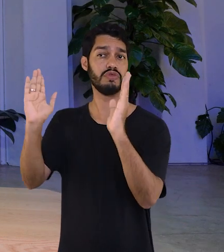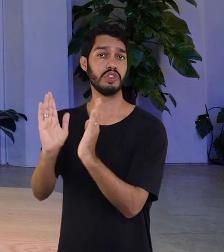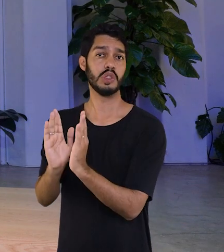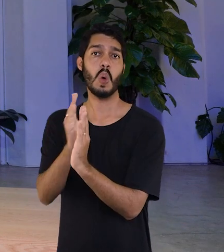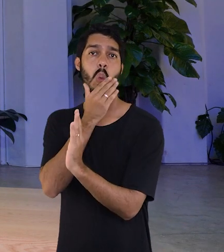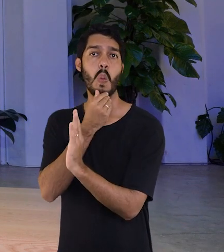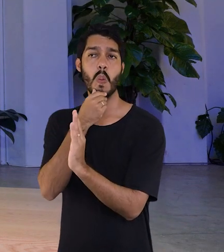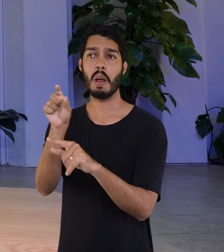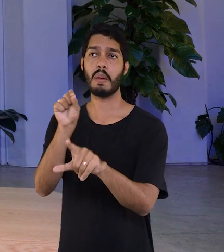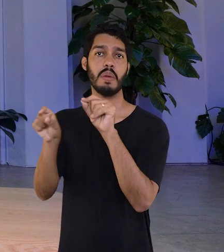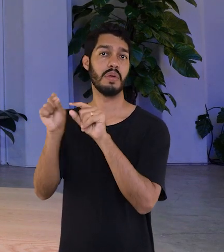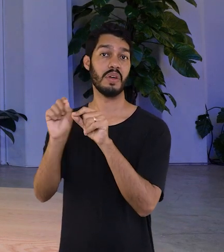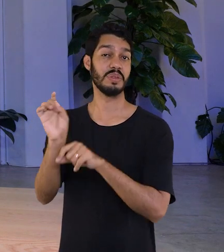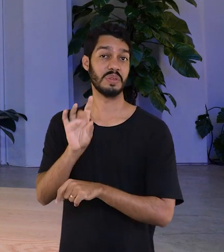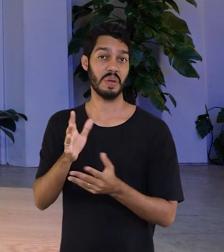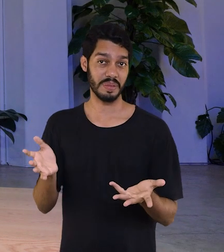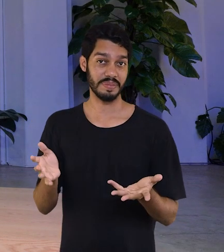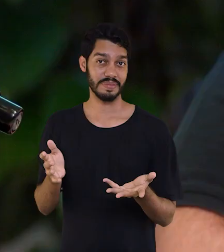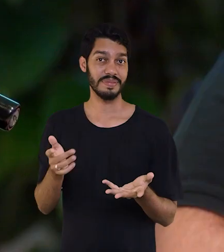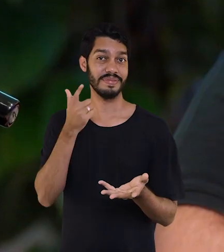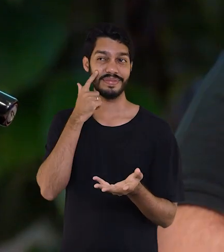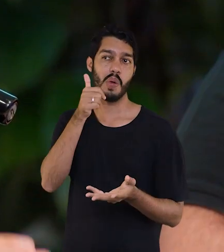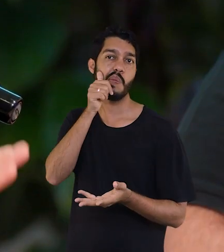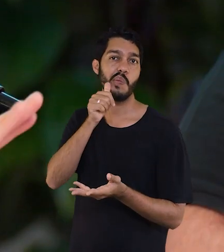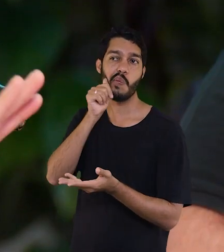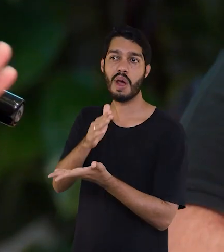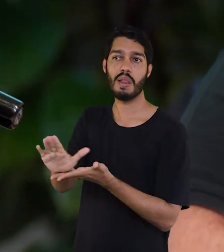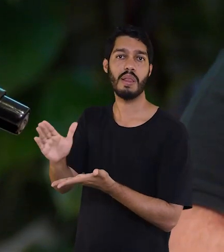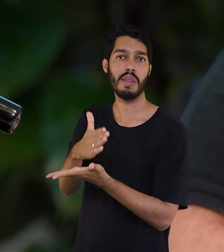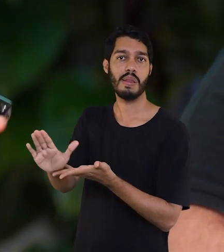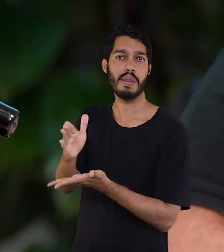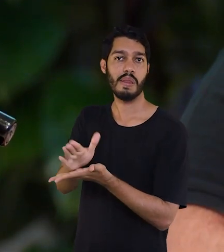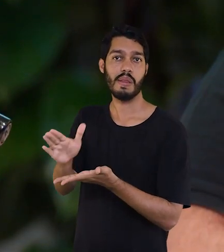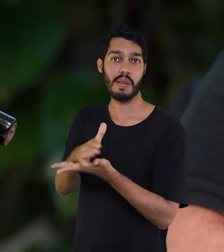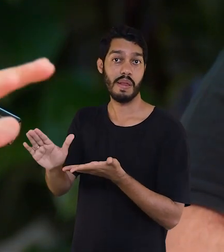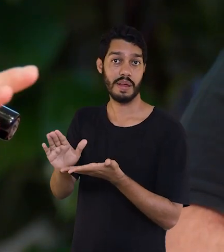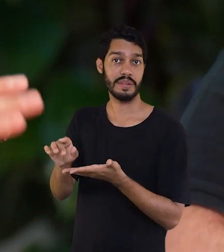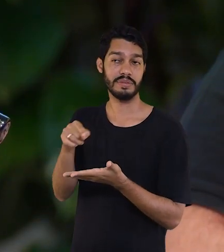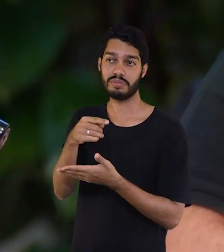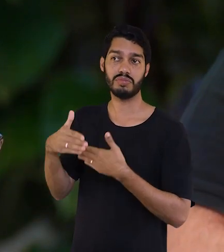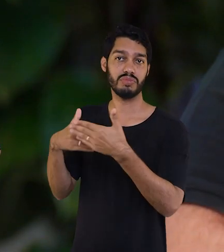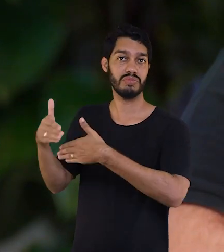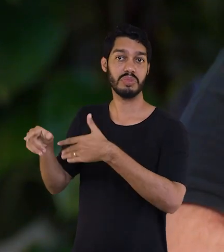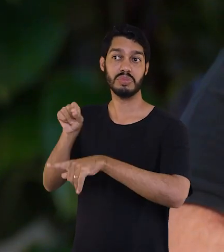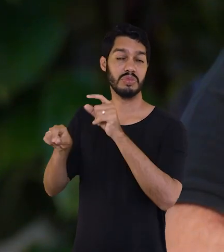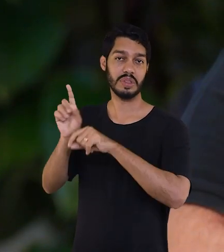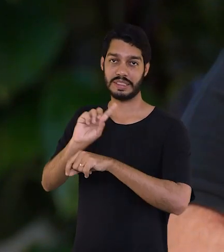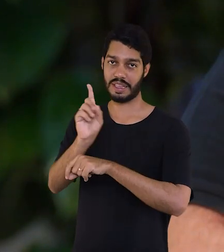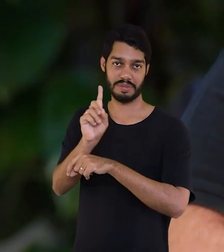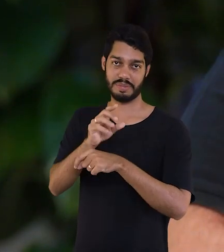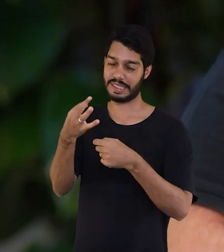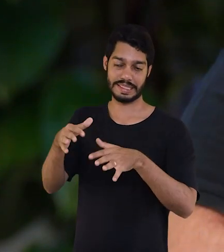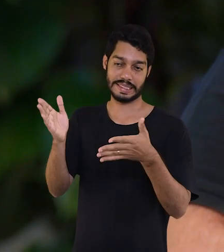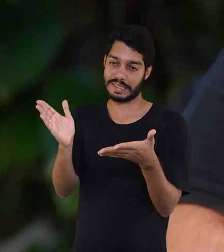de programador, ela selecionou somente homens. Então, desclassificou ali as mulheres naquele processo seletivo. Obviamente, eles não foram em